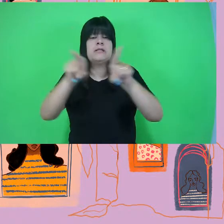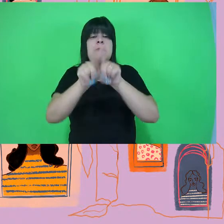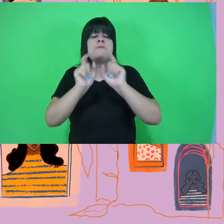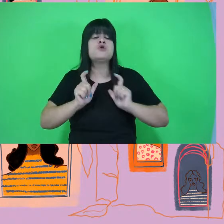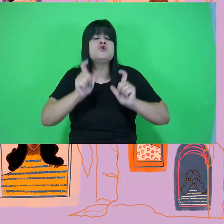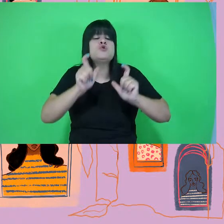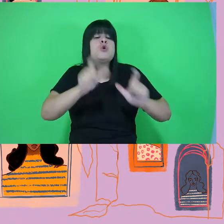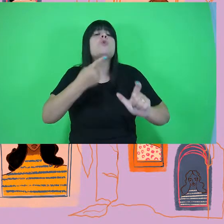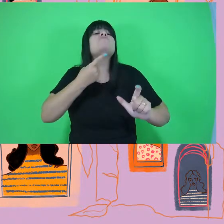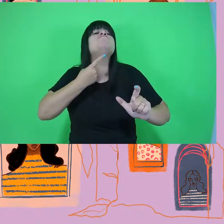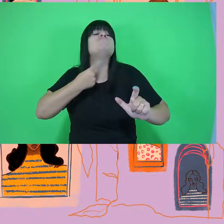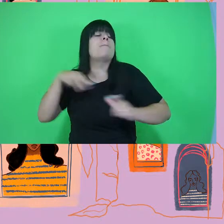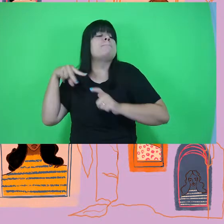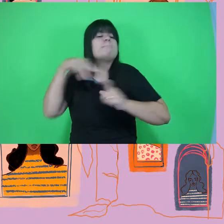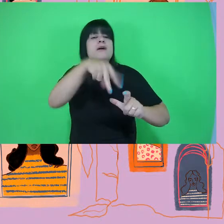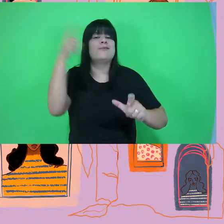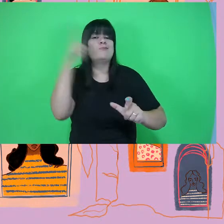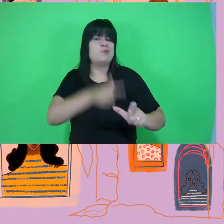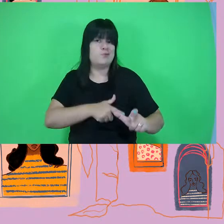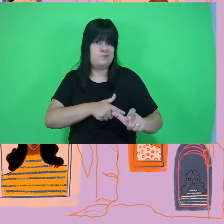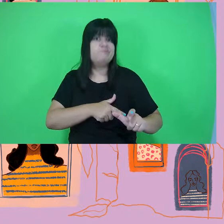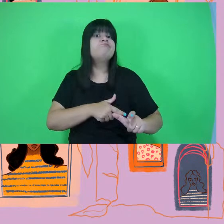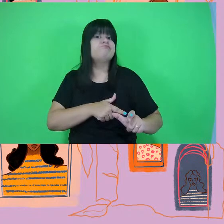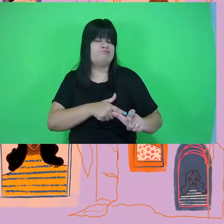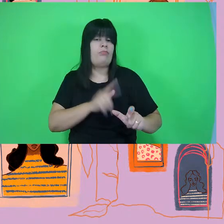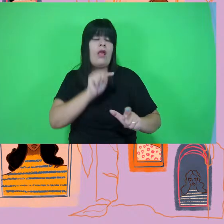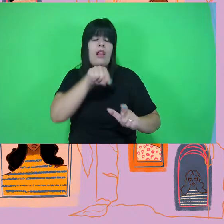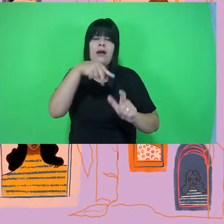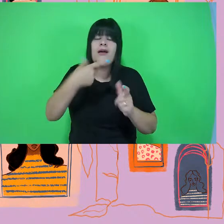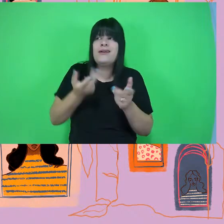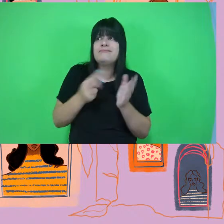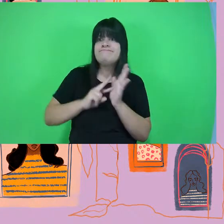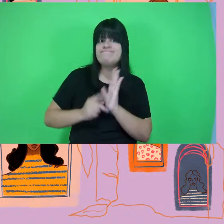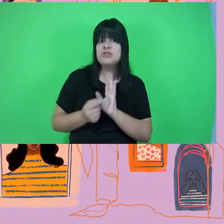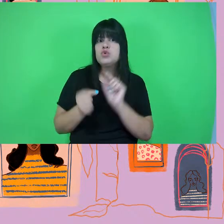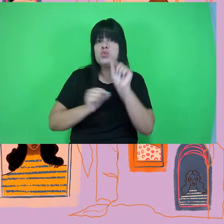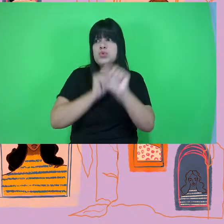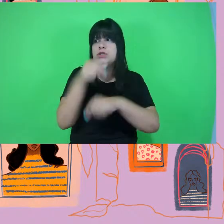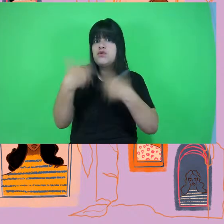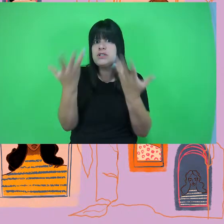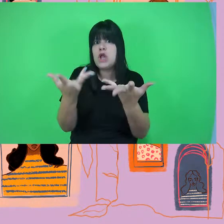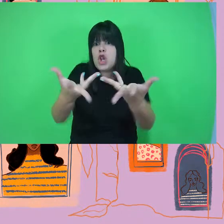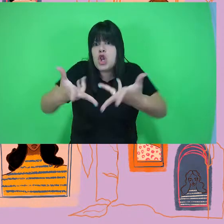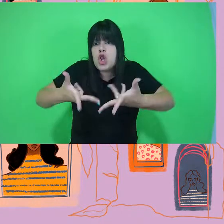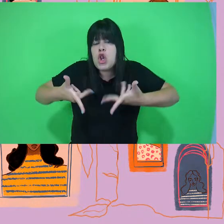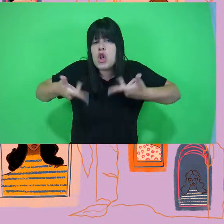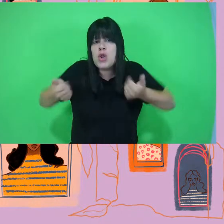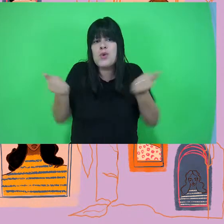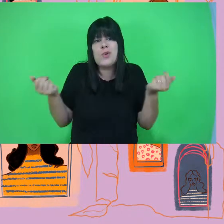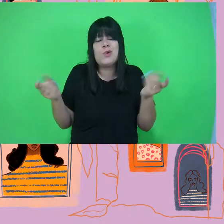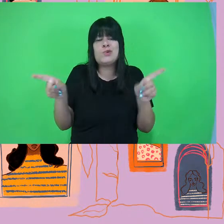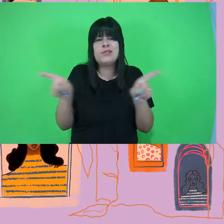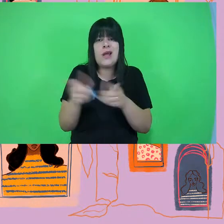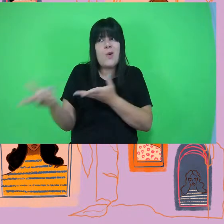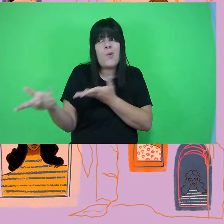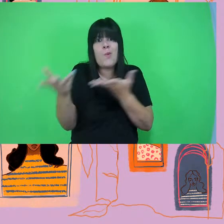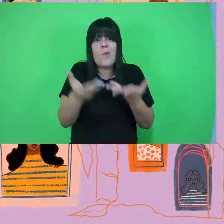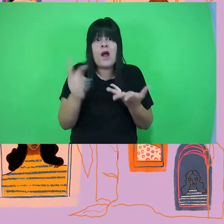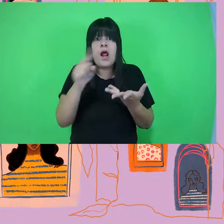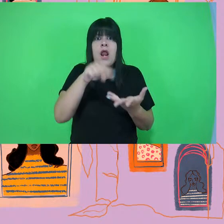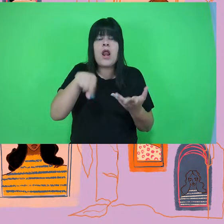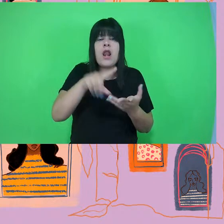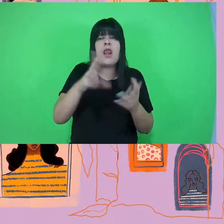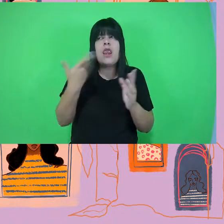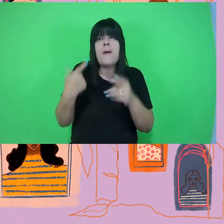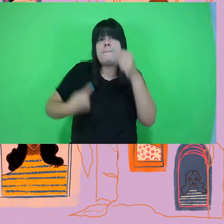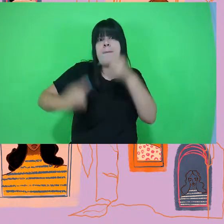que desejamos ocupar. Nesse sentido, eu quero convidar todas, todes e todos vocês a refletir e debater este